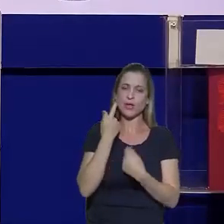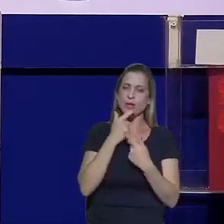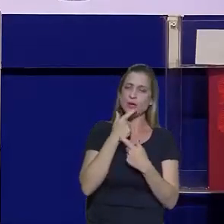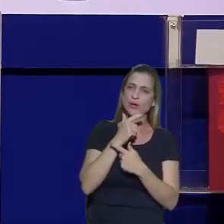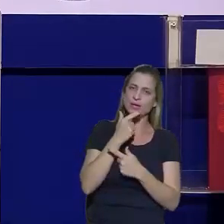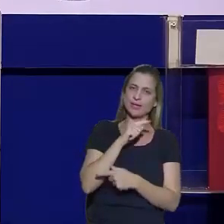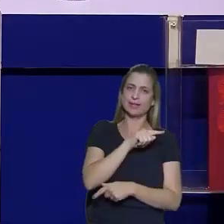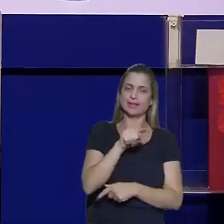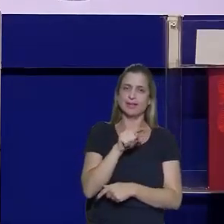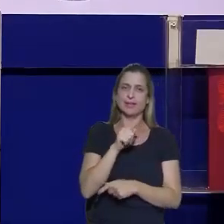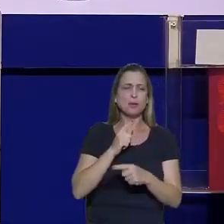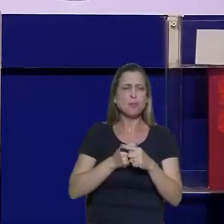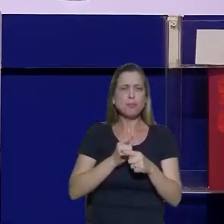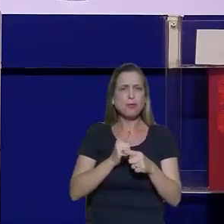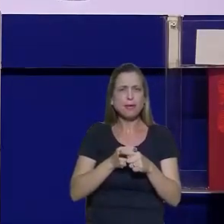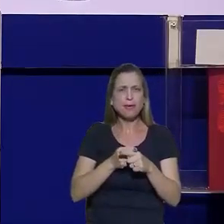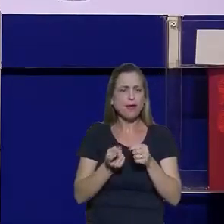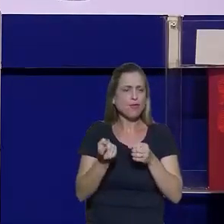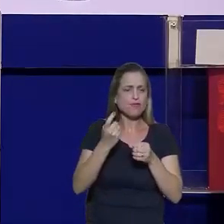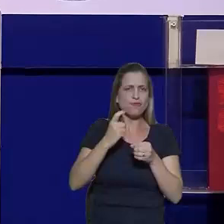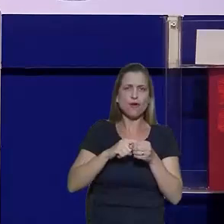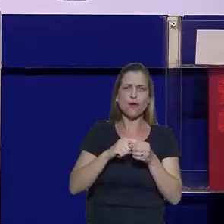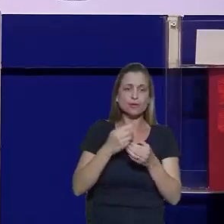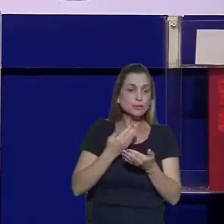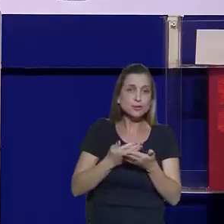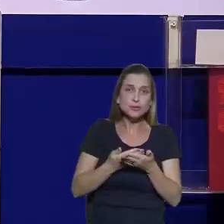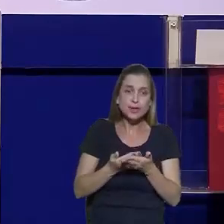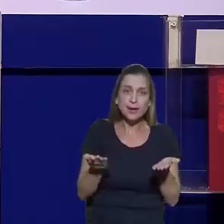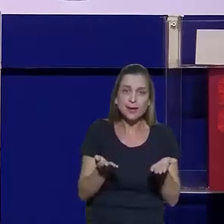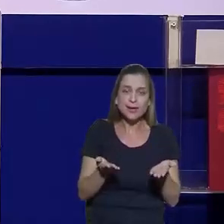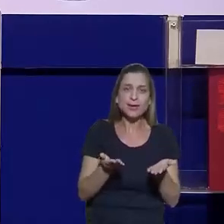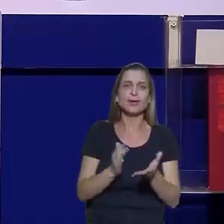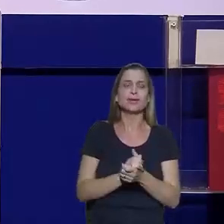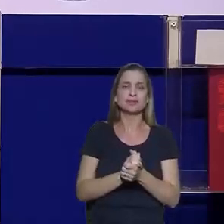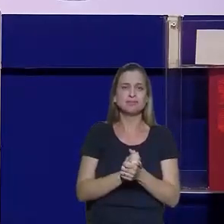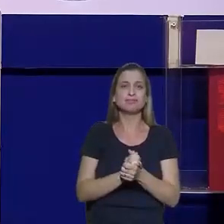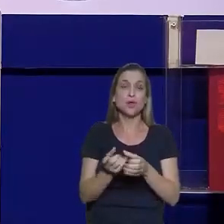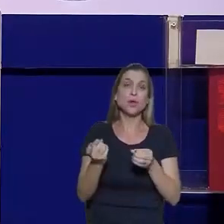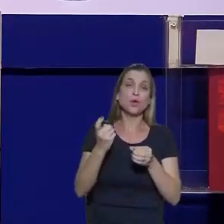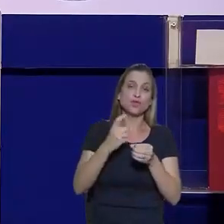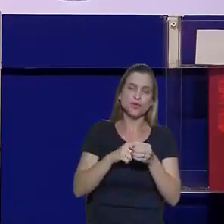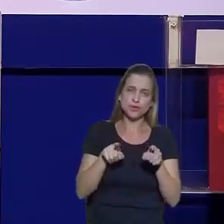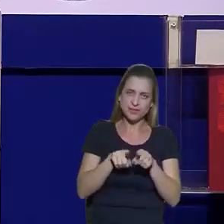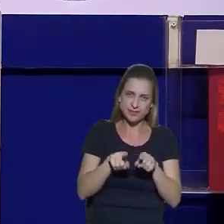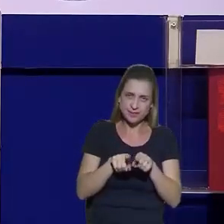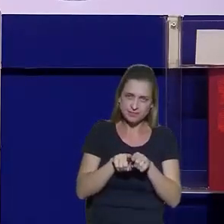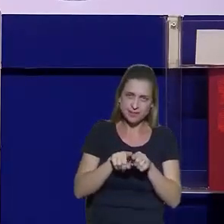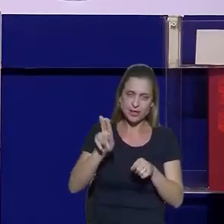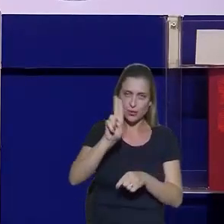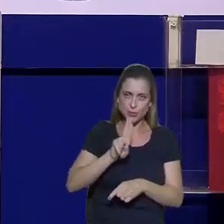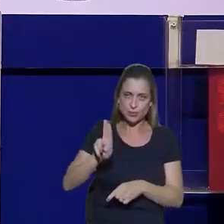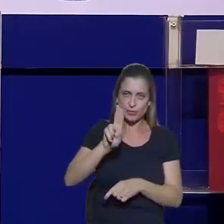Falei, como assim? Para que você está voltando para a universidade nessa altura do campeonato? E eu voltei para a universidade quase aos